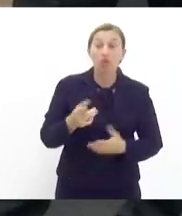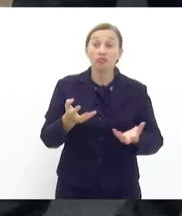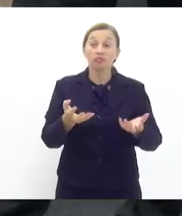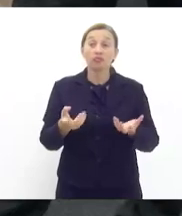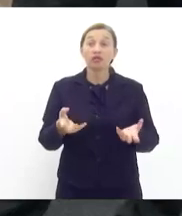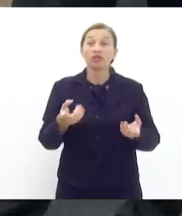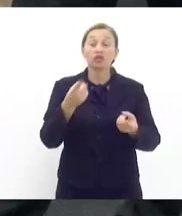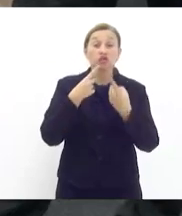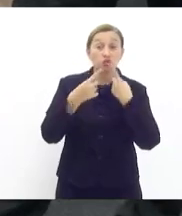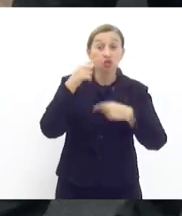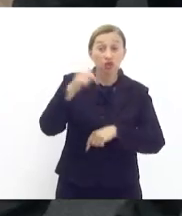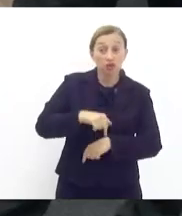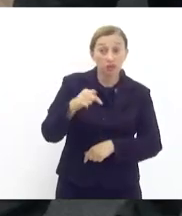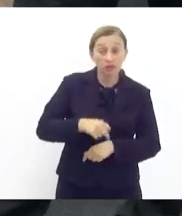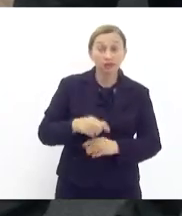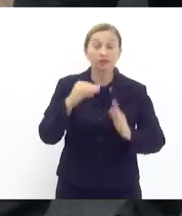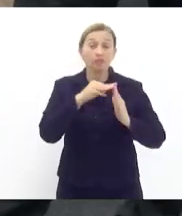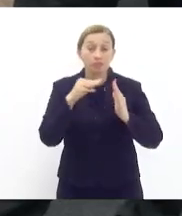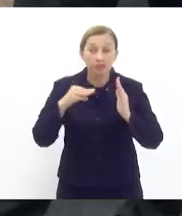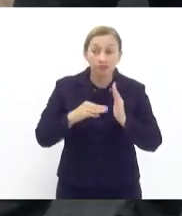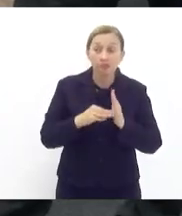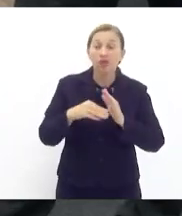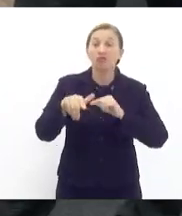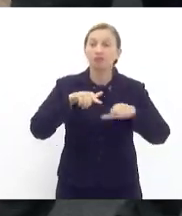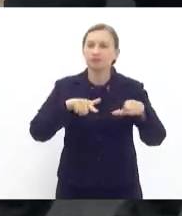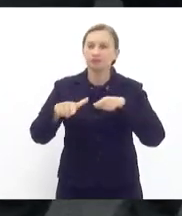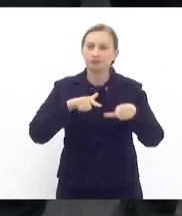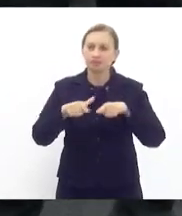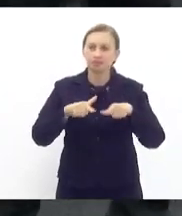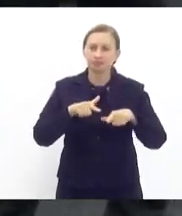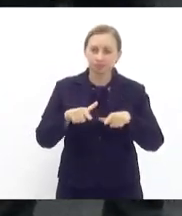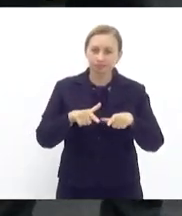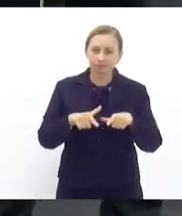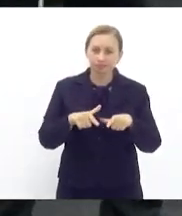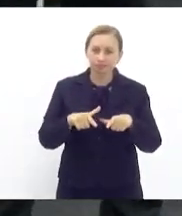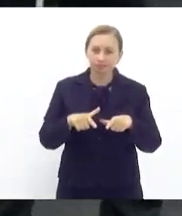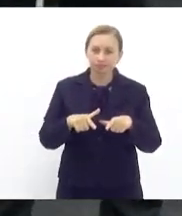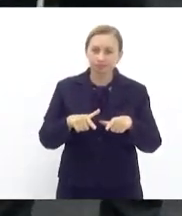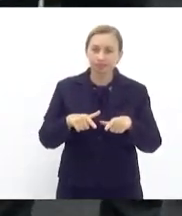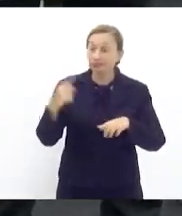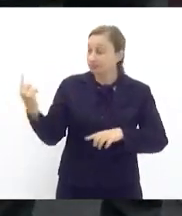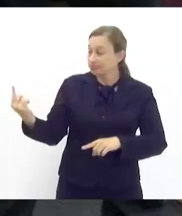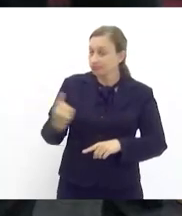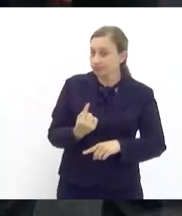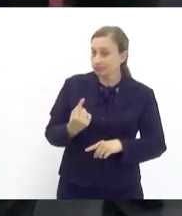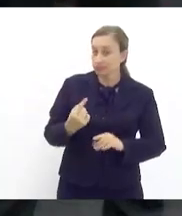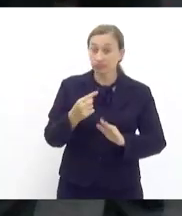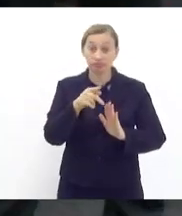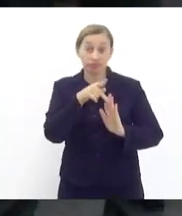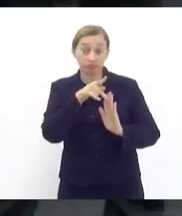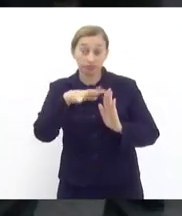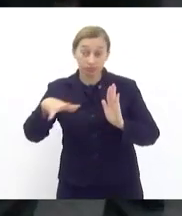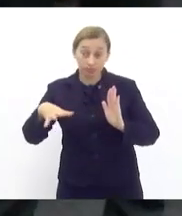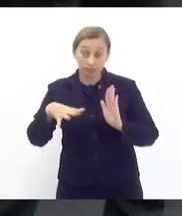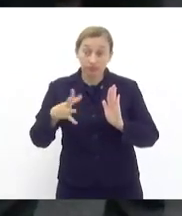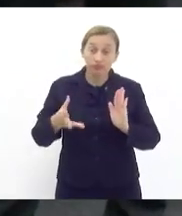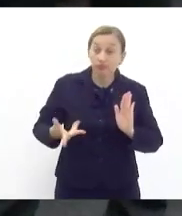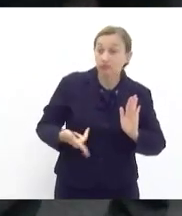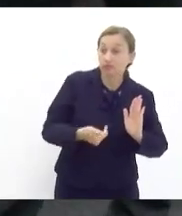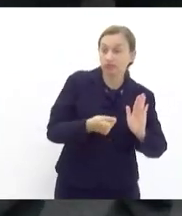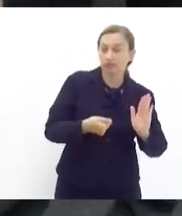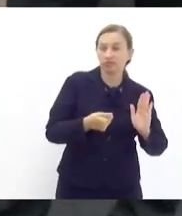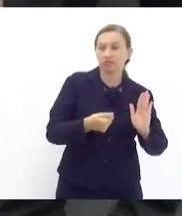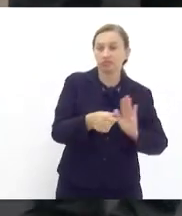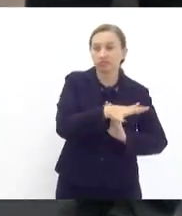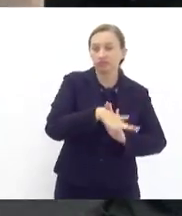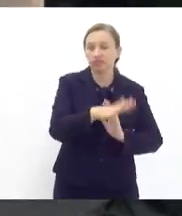tem que discutir aqui é uma metodologia de trabalho que vem a trazer um protocolo de eficiência na rede